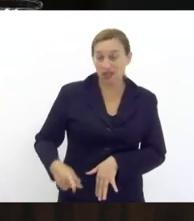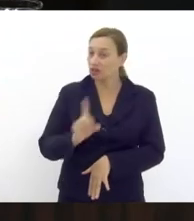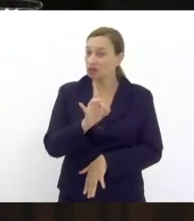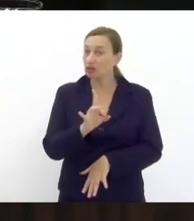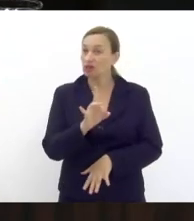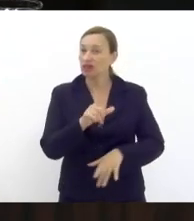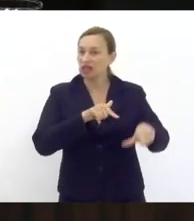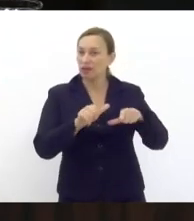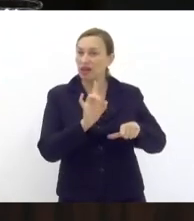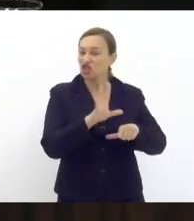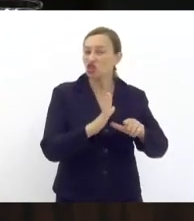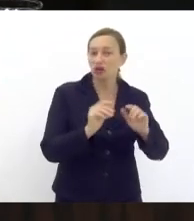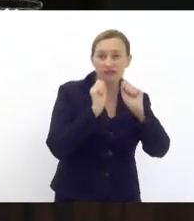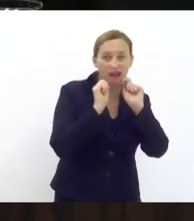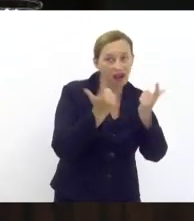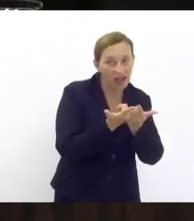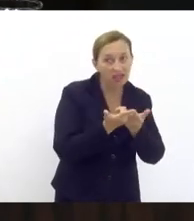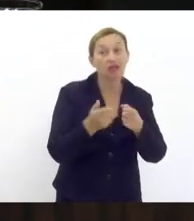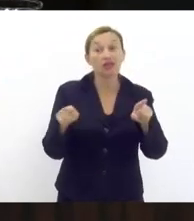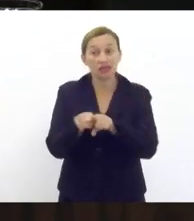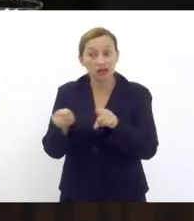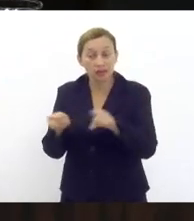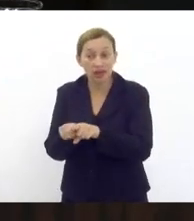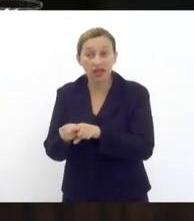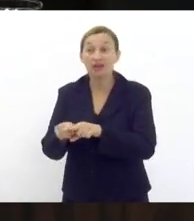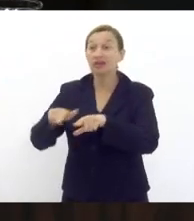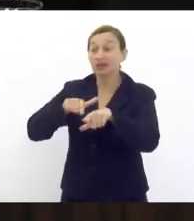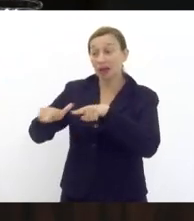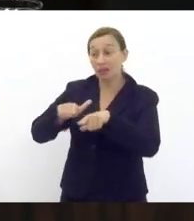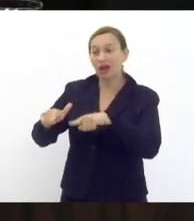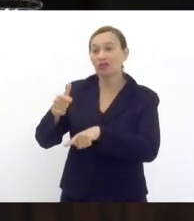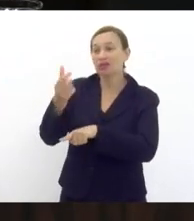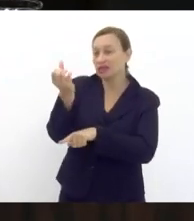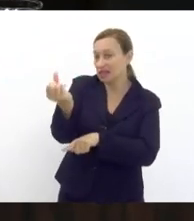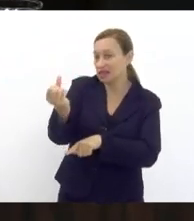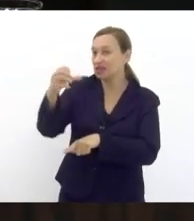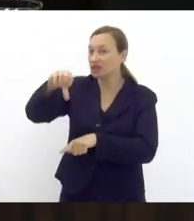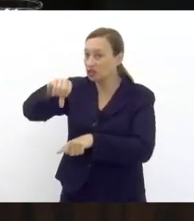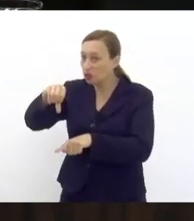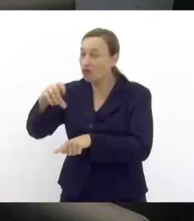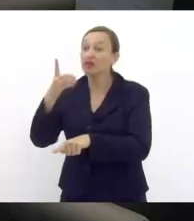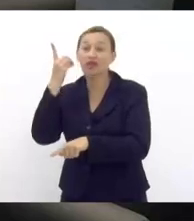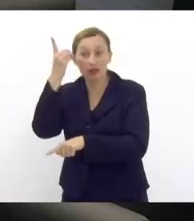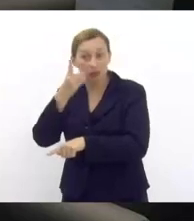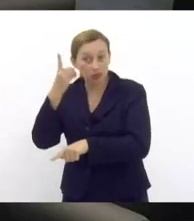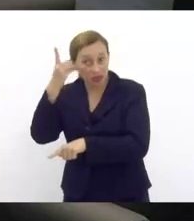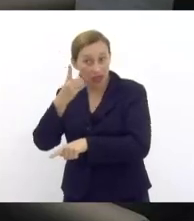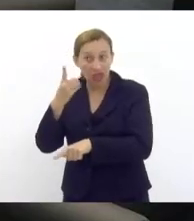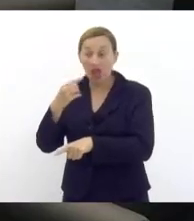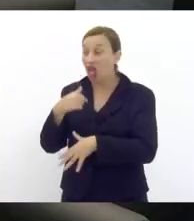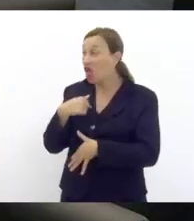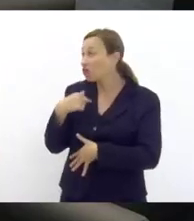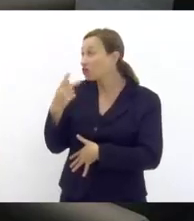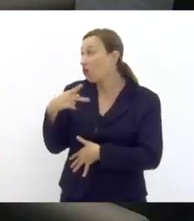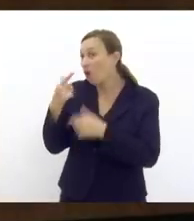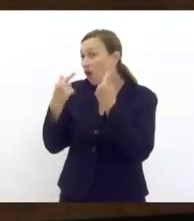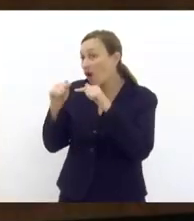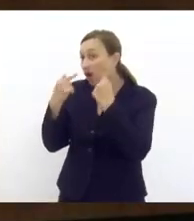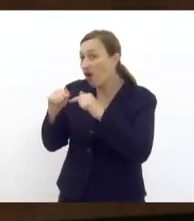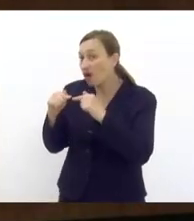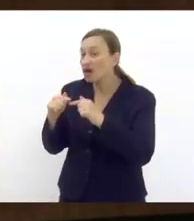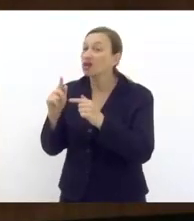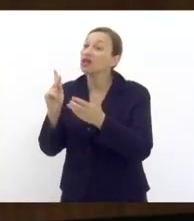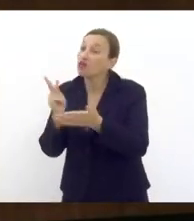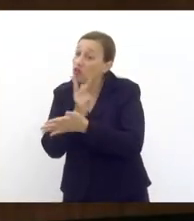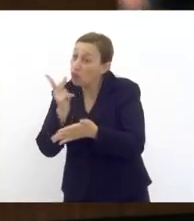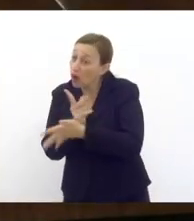casa. Nosso presidente trabalha com 69 deputados. Eu não estou colocando em dúvida do presidente. Tem algum mal entendido